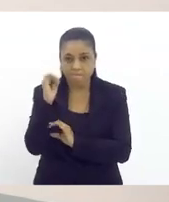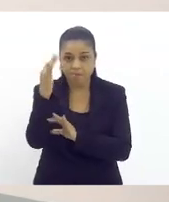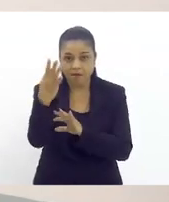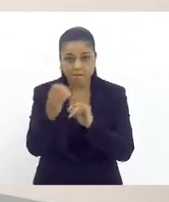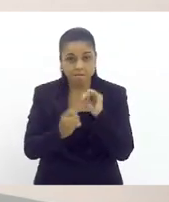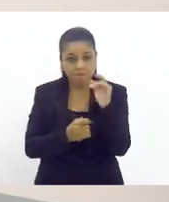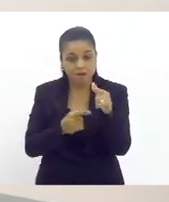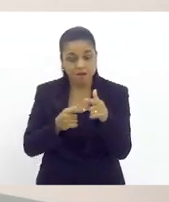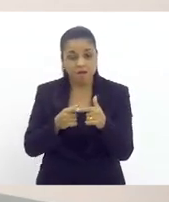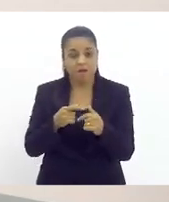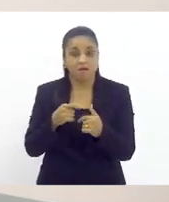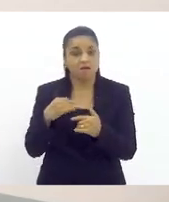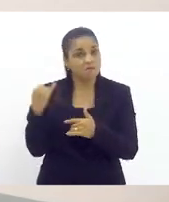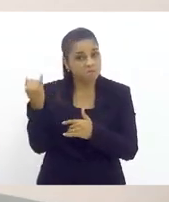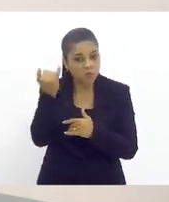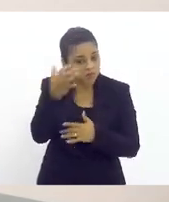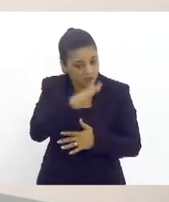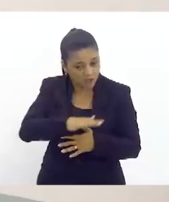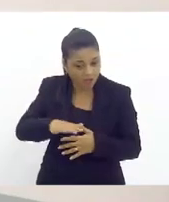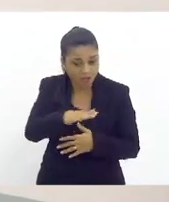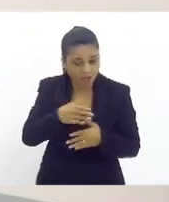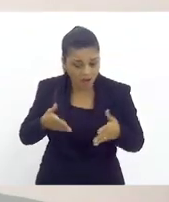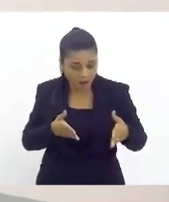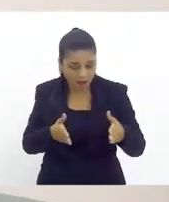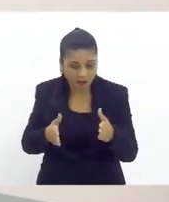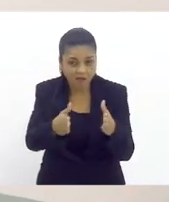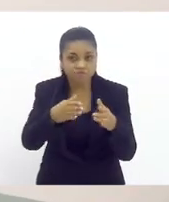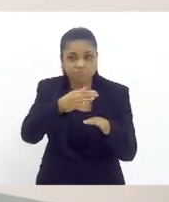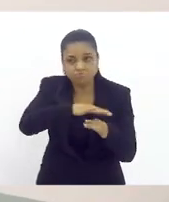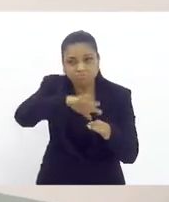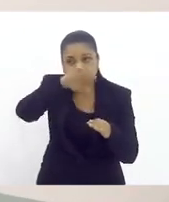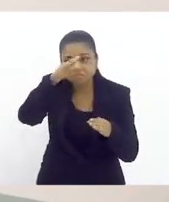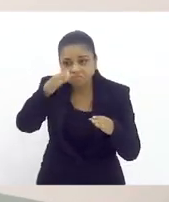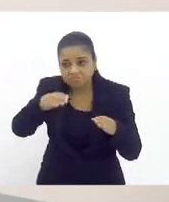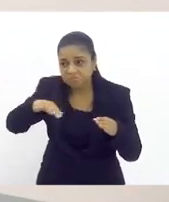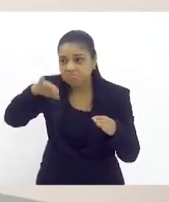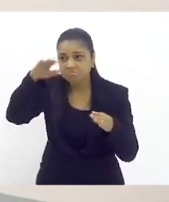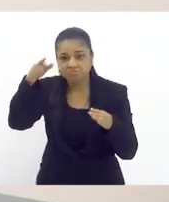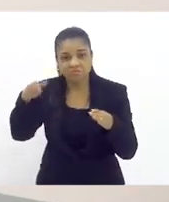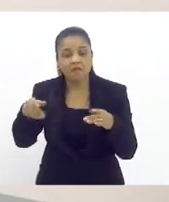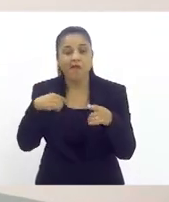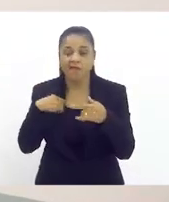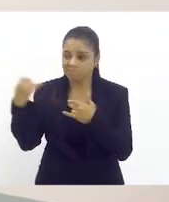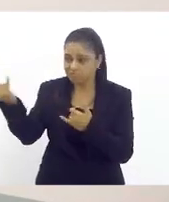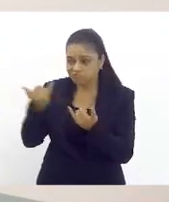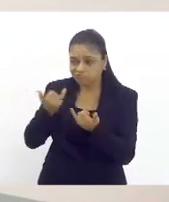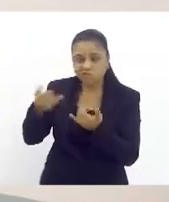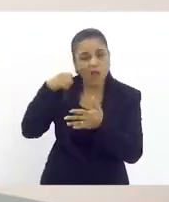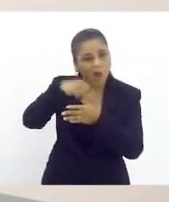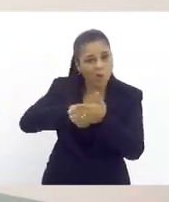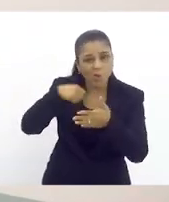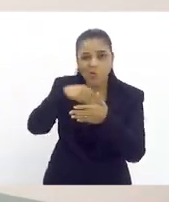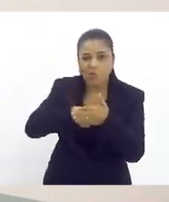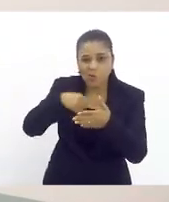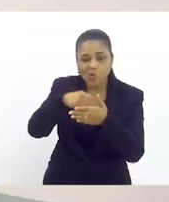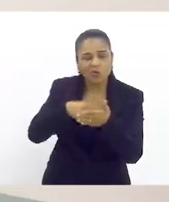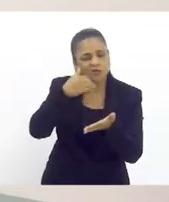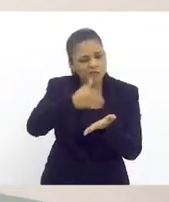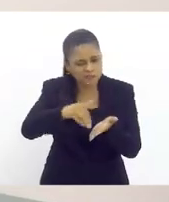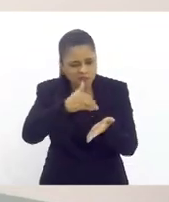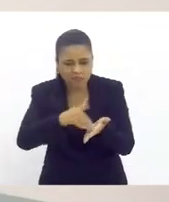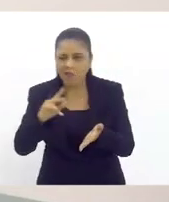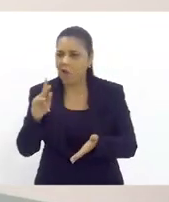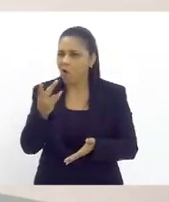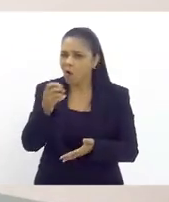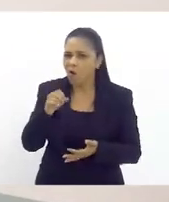restaurar as importantíssimas de beira de rio de topo de morro e ele conta Saga dele indo nessa Secretaria de Meio Ambiente Horto